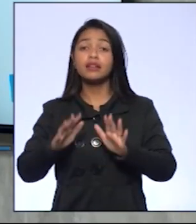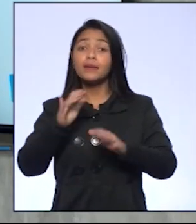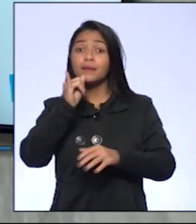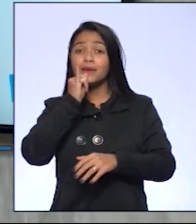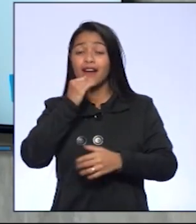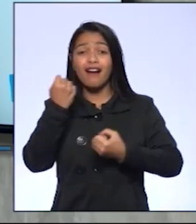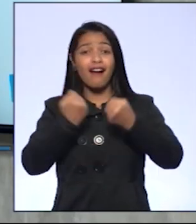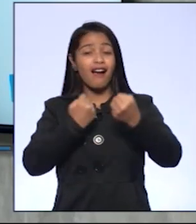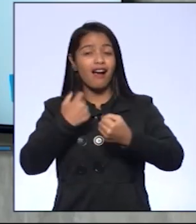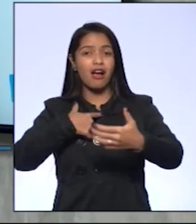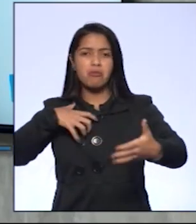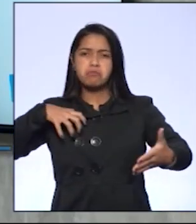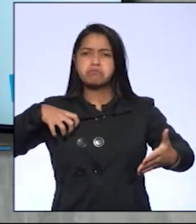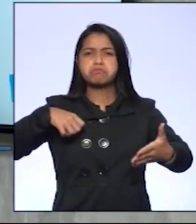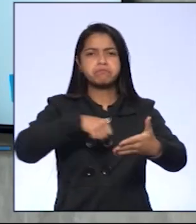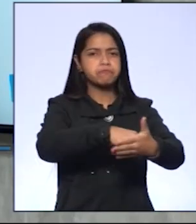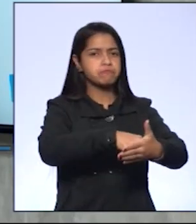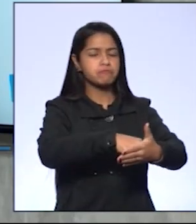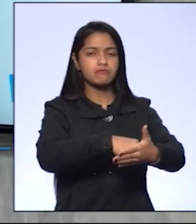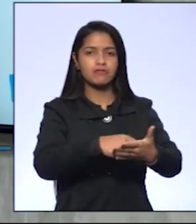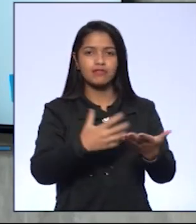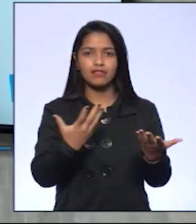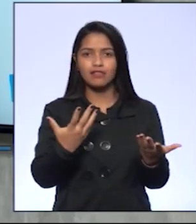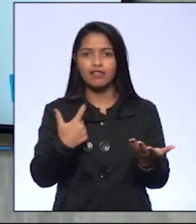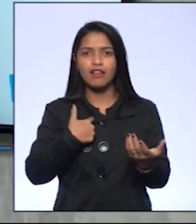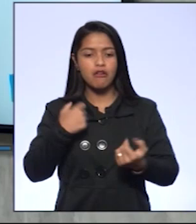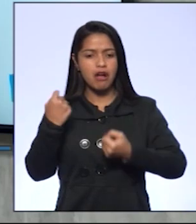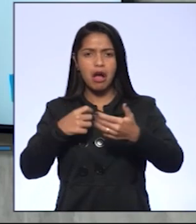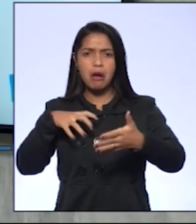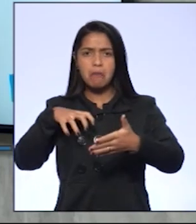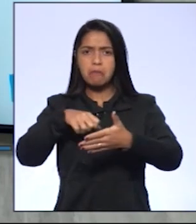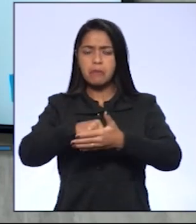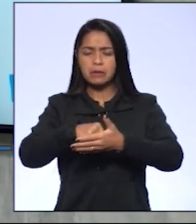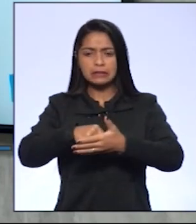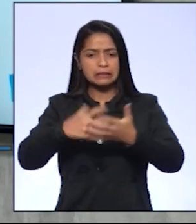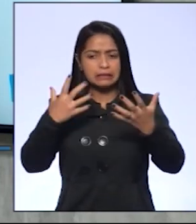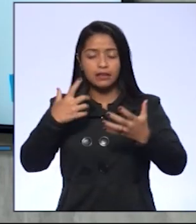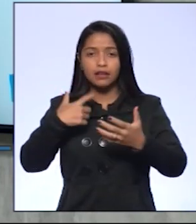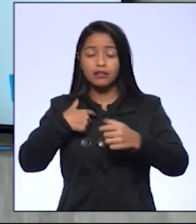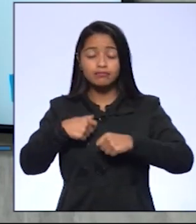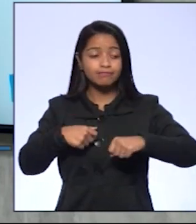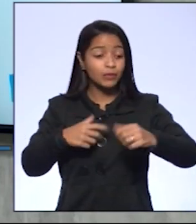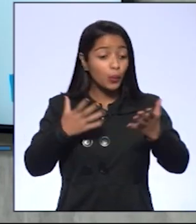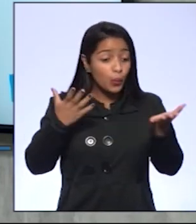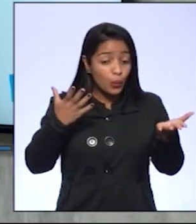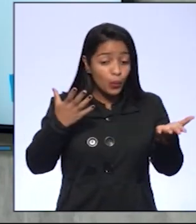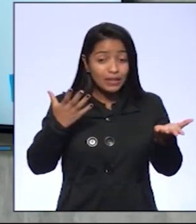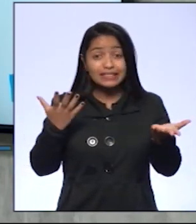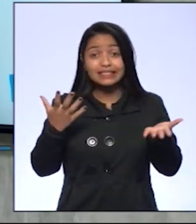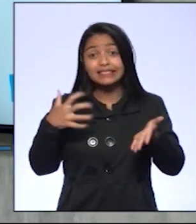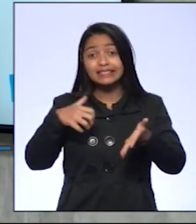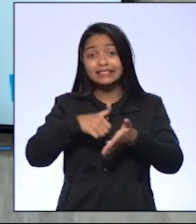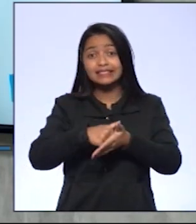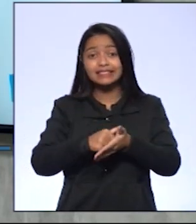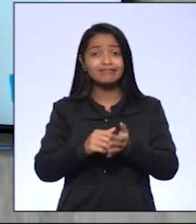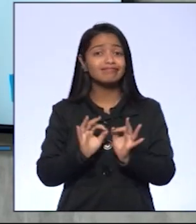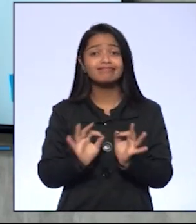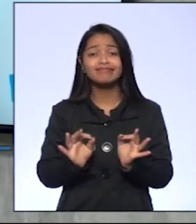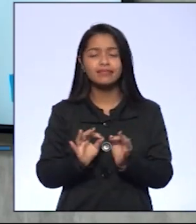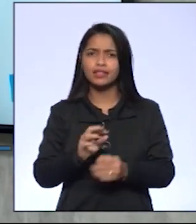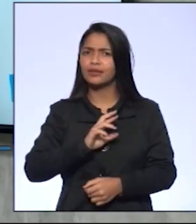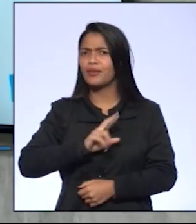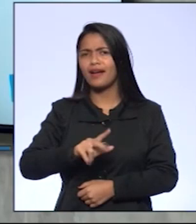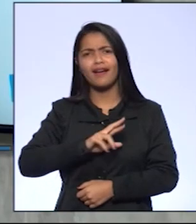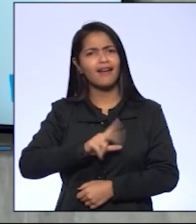Gente, ninguém que bate o carro sai do carro e diz, opa, colidiu, hein? Não. Por que não?